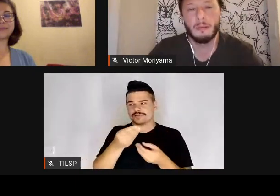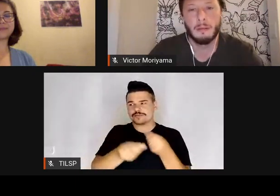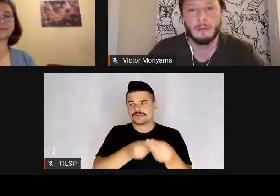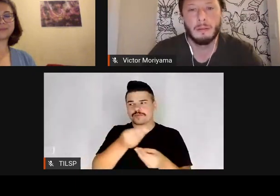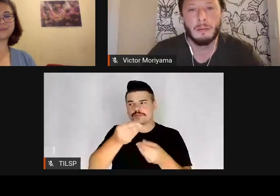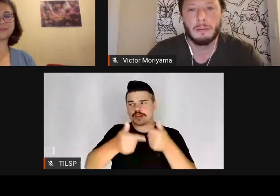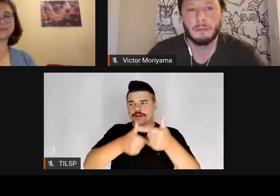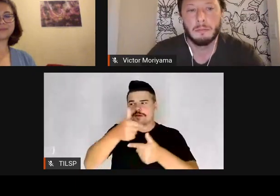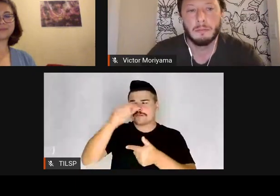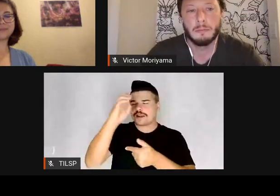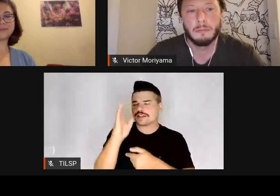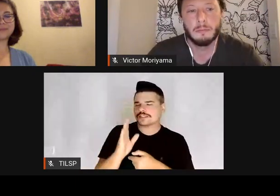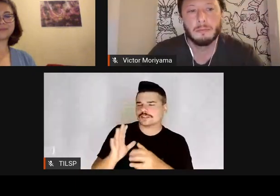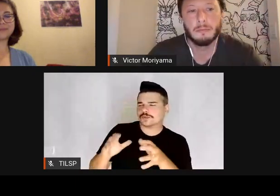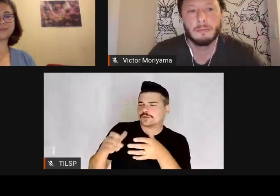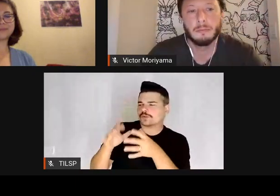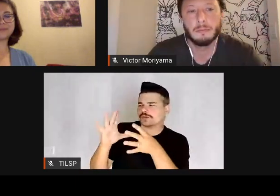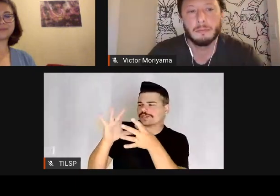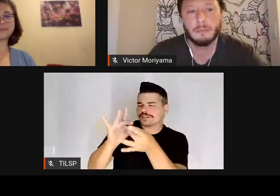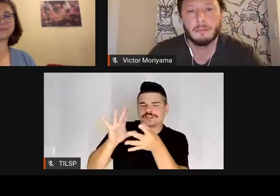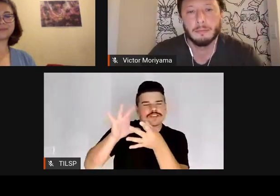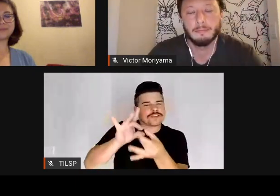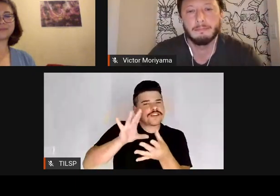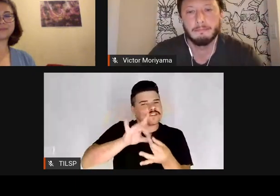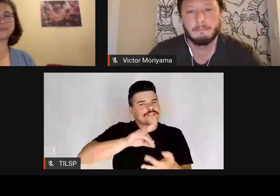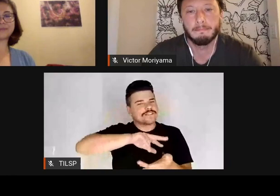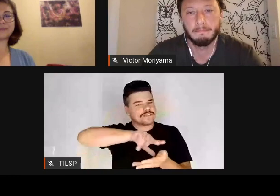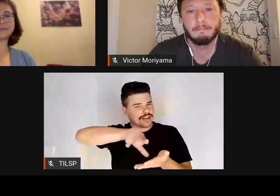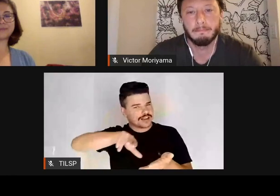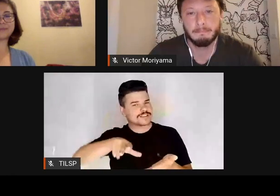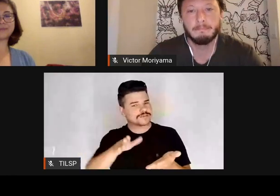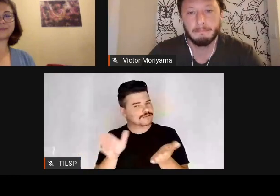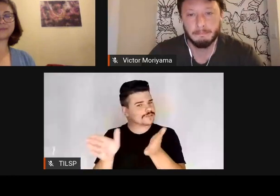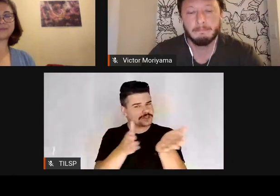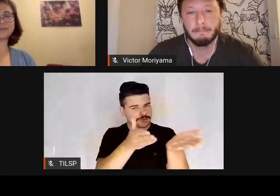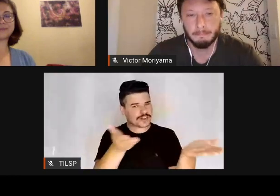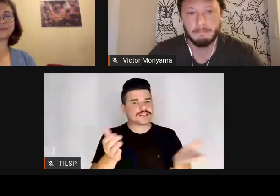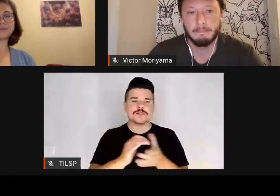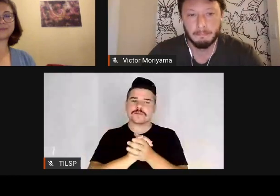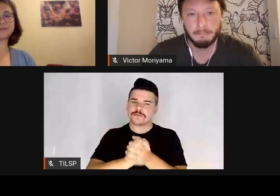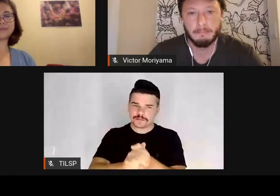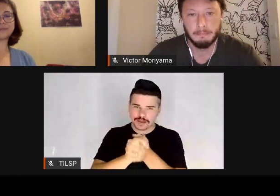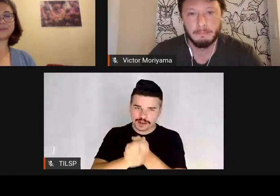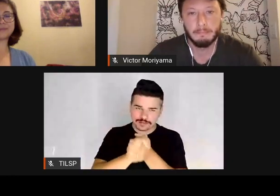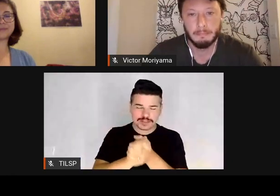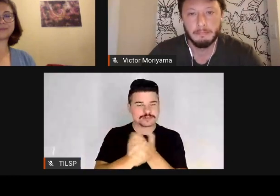de muitos outros fios que estão perdidos por aí. Então, parabéns aí ao estudo e a você.